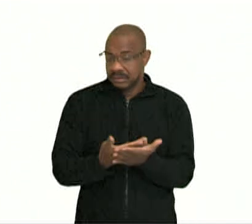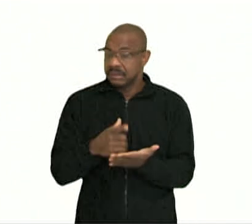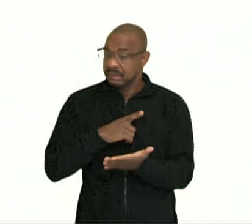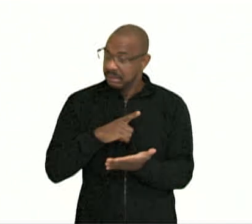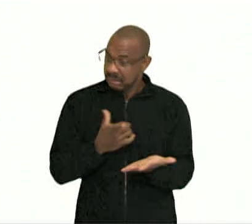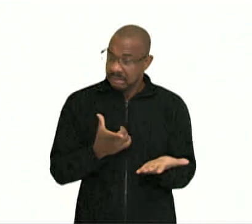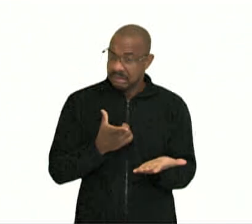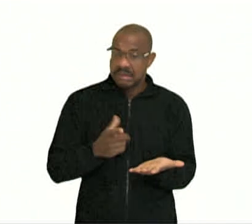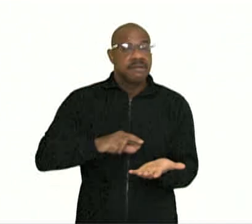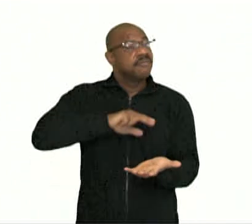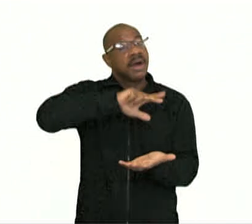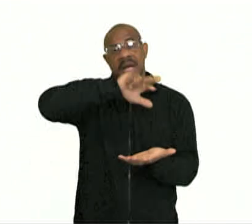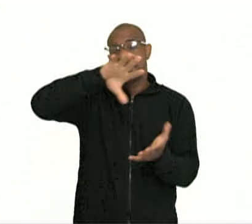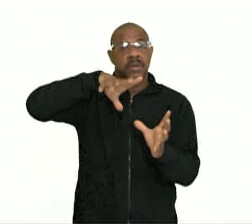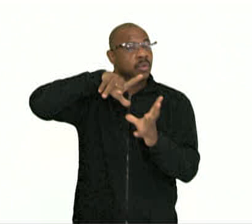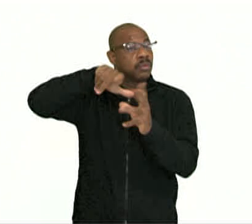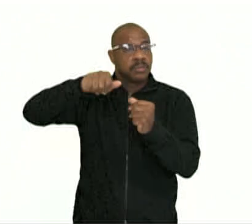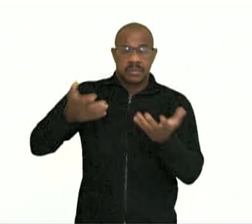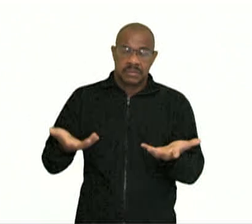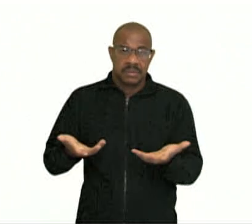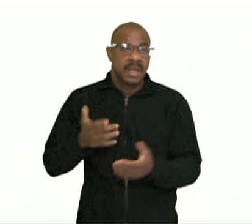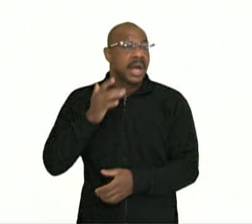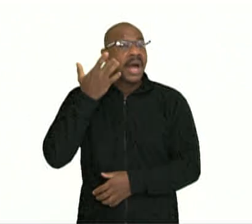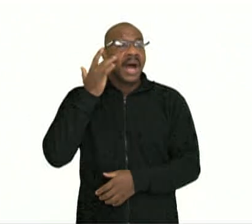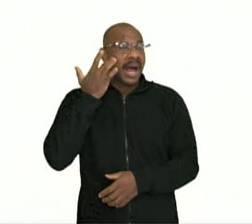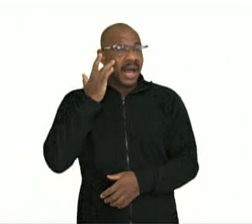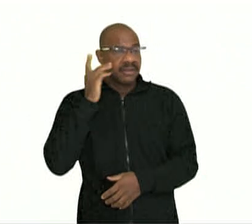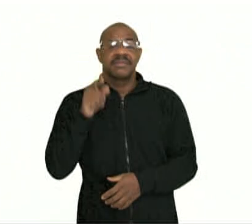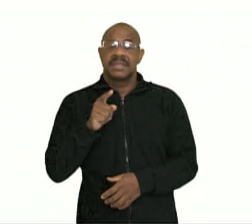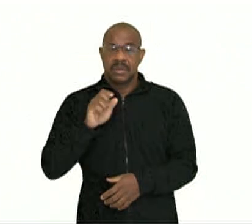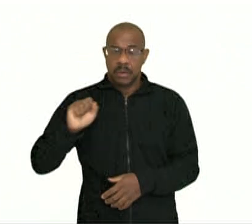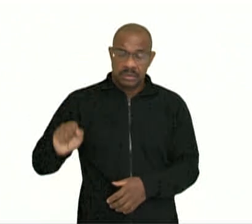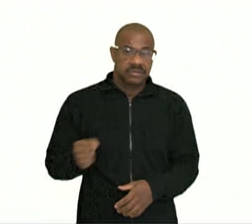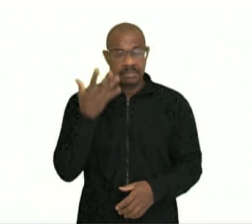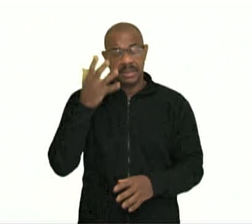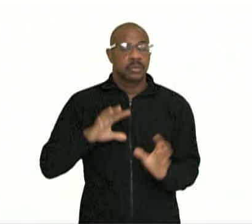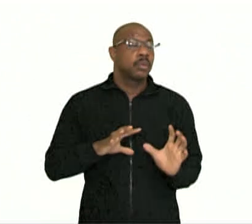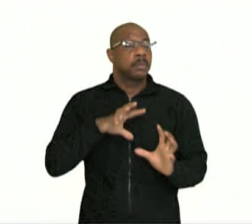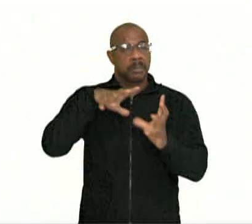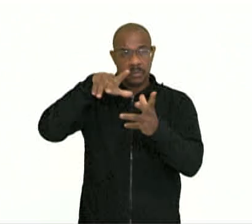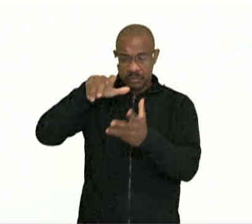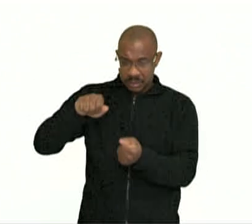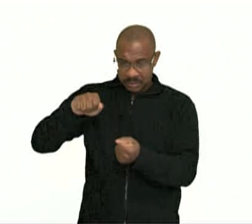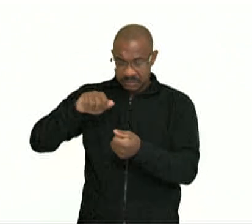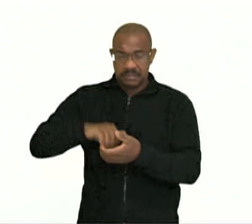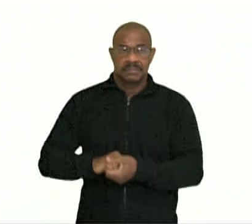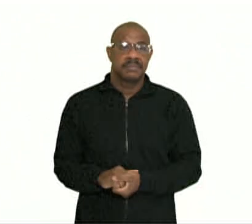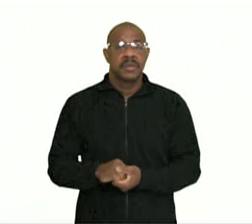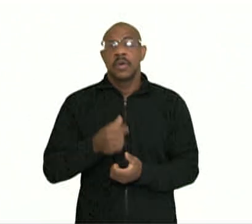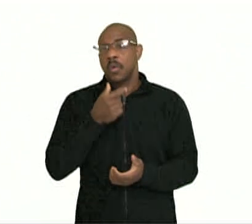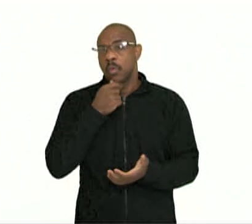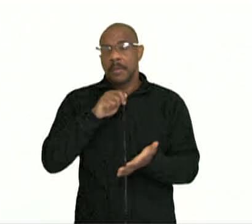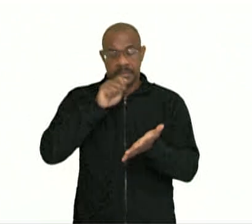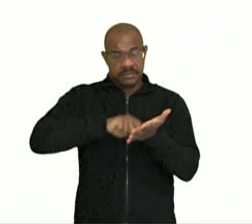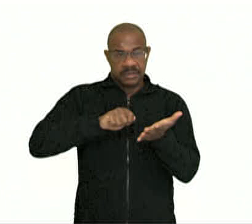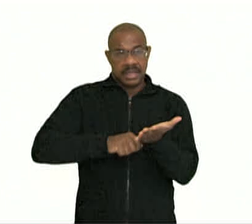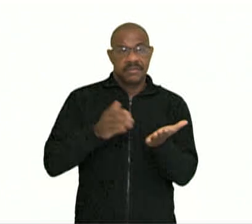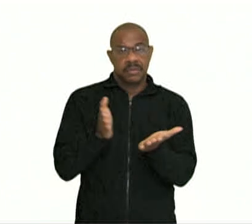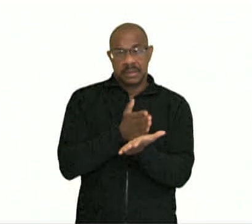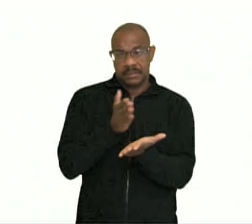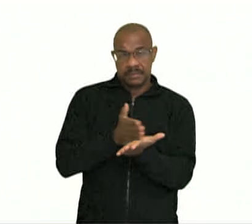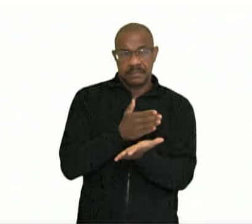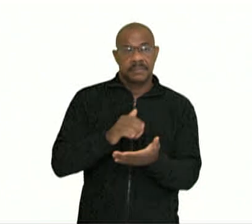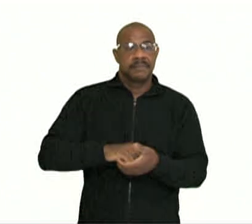acreditam, acham que esse é um fenômeno mundial, escreve ele em um capítulo dedicado ao tema.